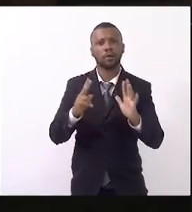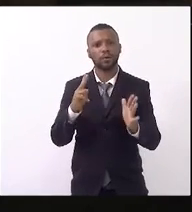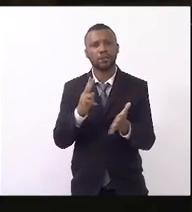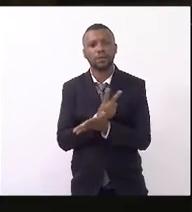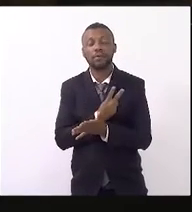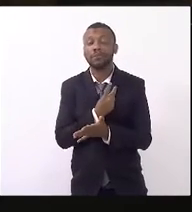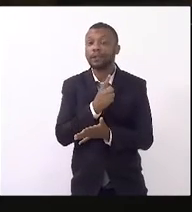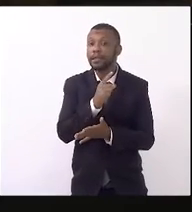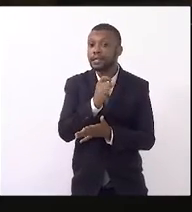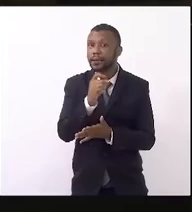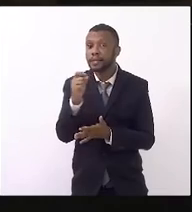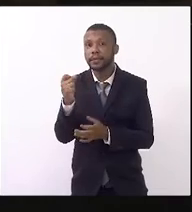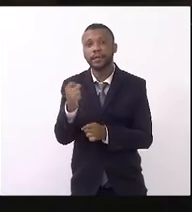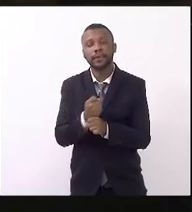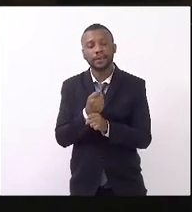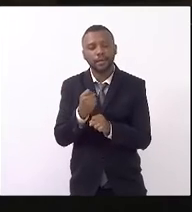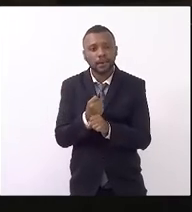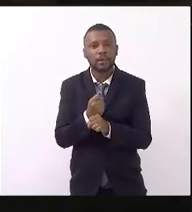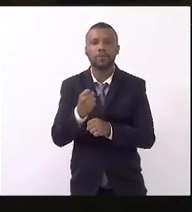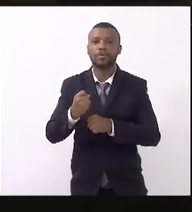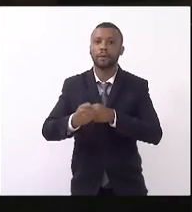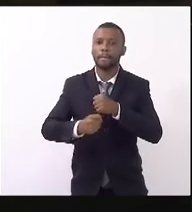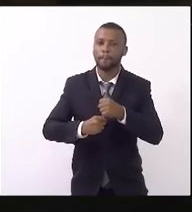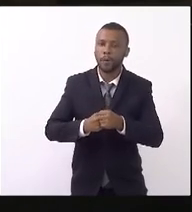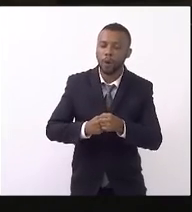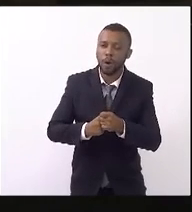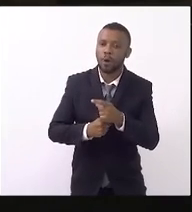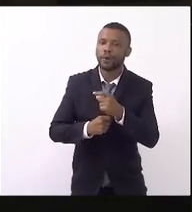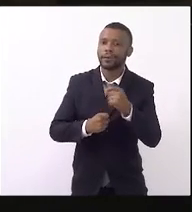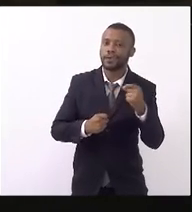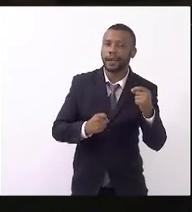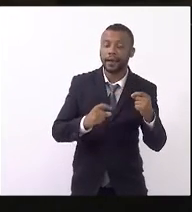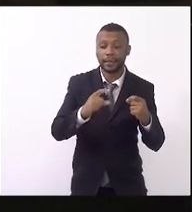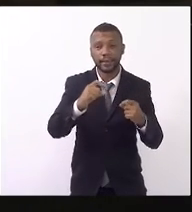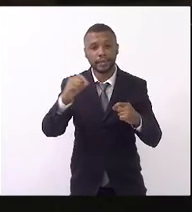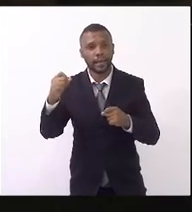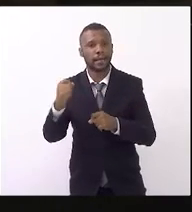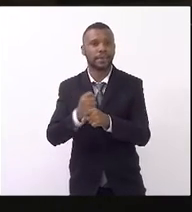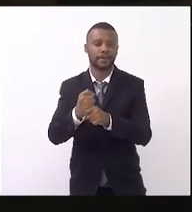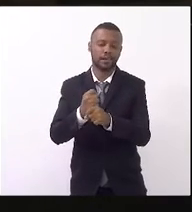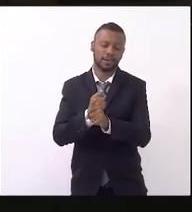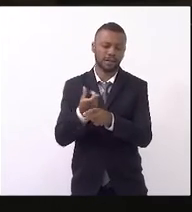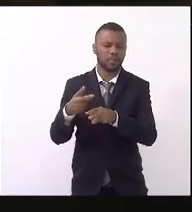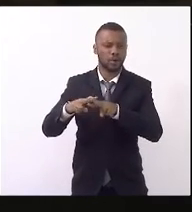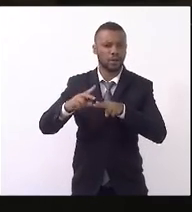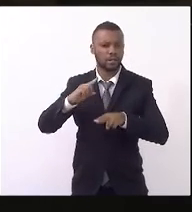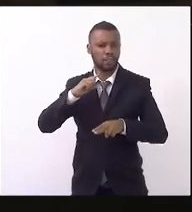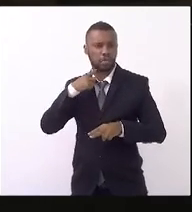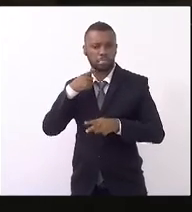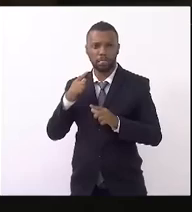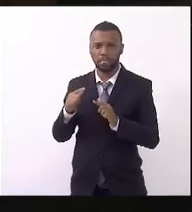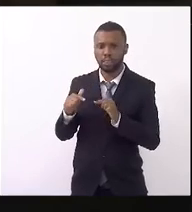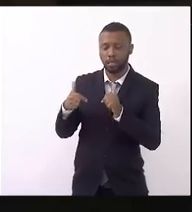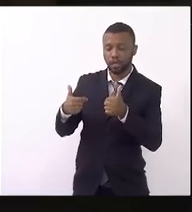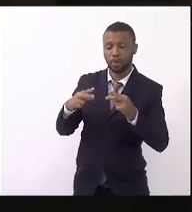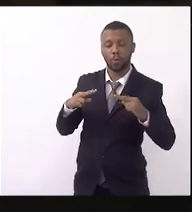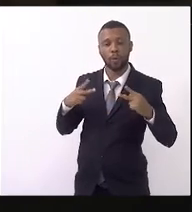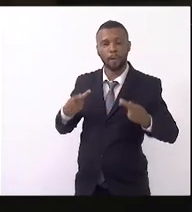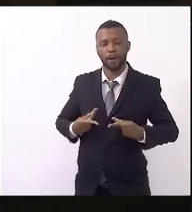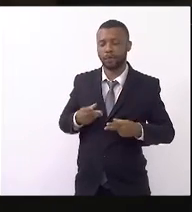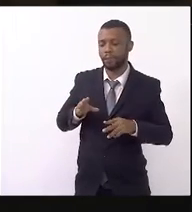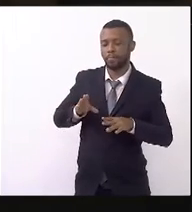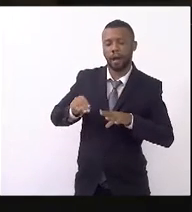cada 100 anos. E, por conta da poluição, por conta da própria ação do homem, esses fenômenos,